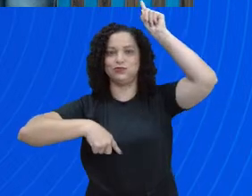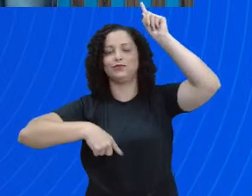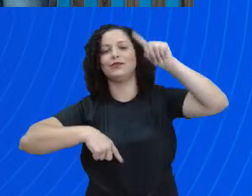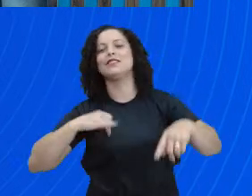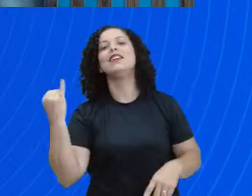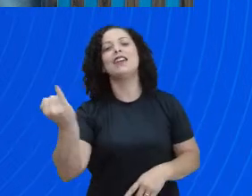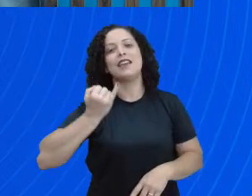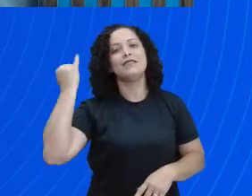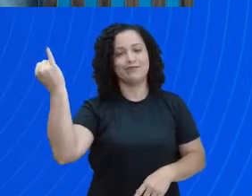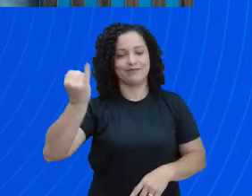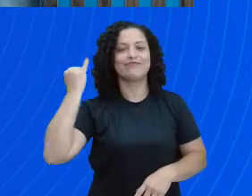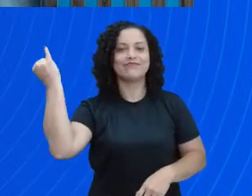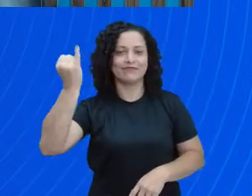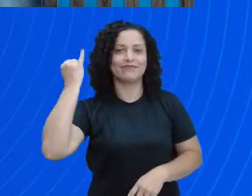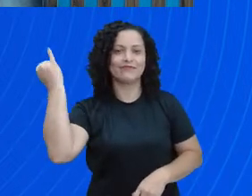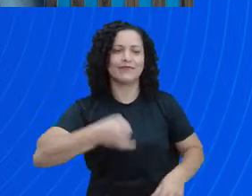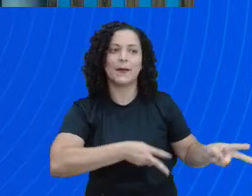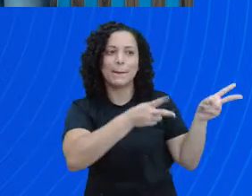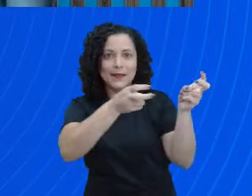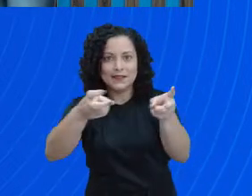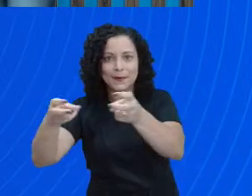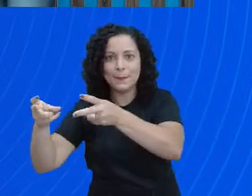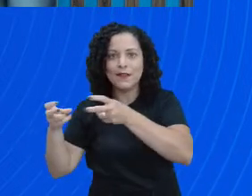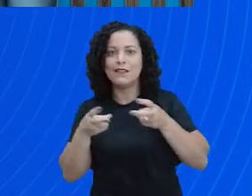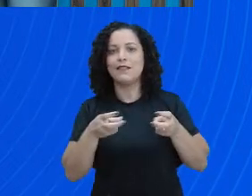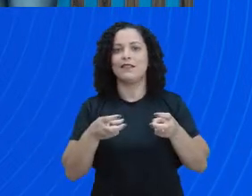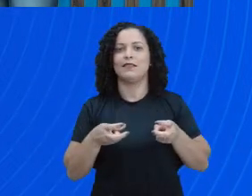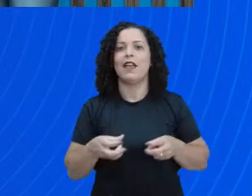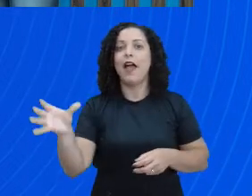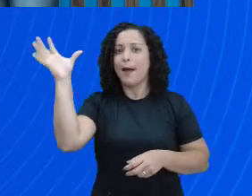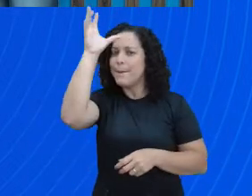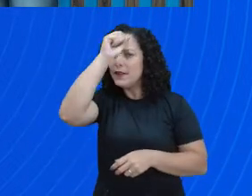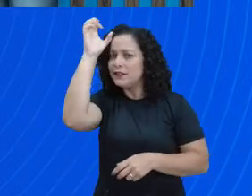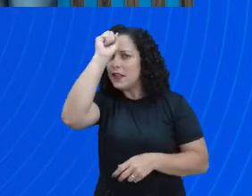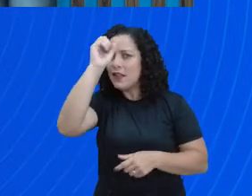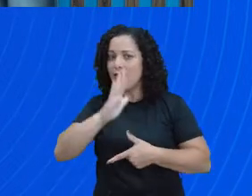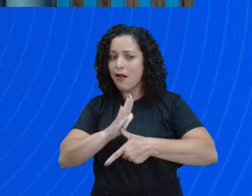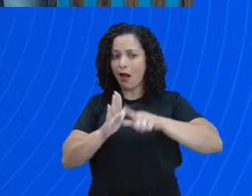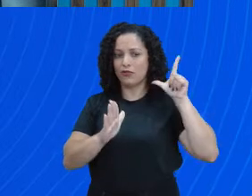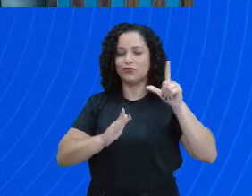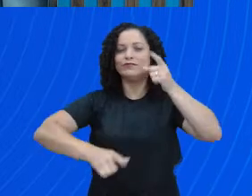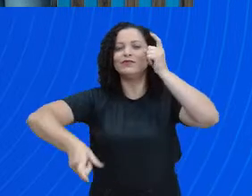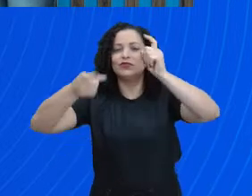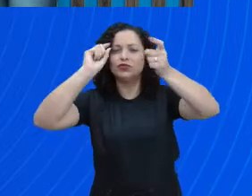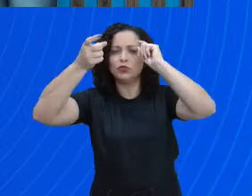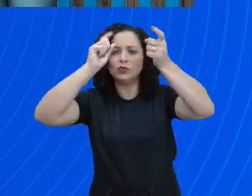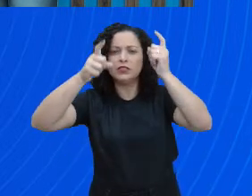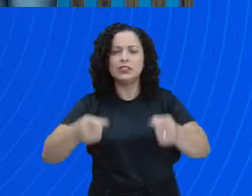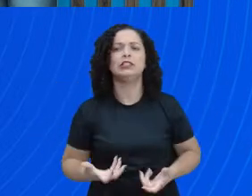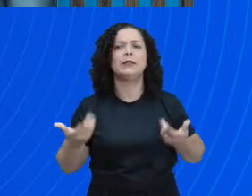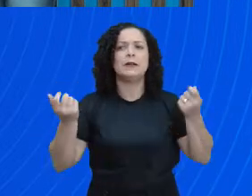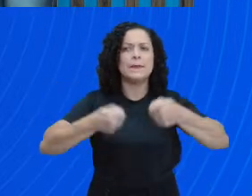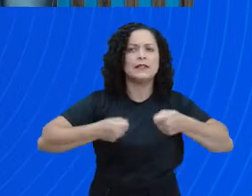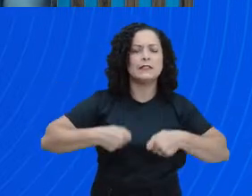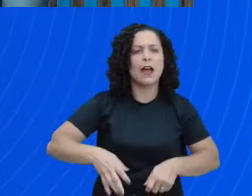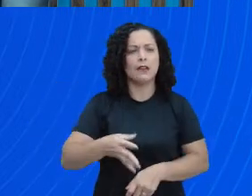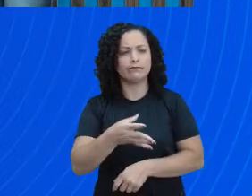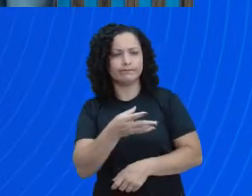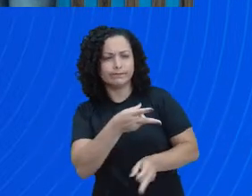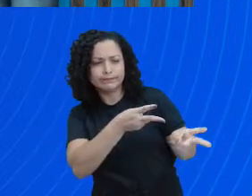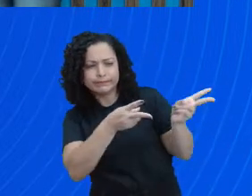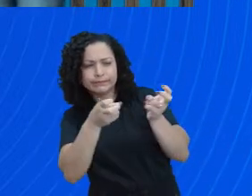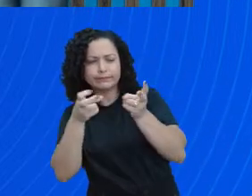muito importante que a gente perceba que para aprender a gente precisa discutir, a gente precisa ouvir o outro. Às